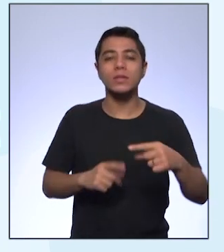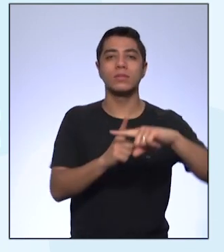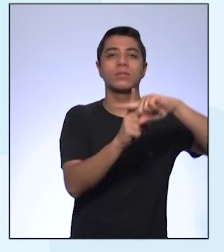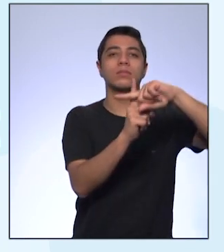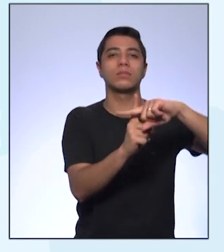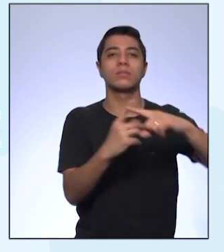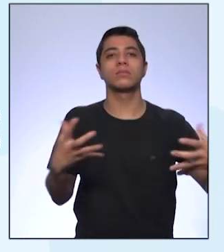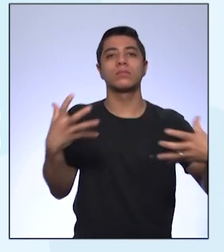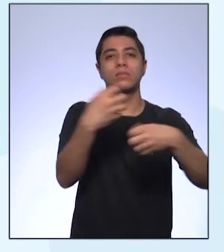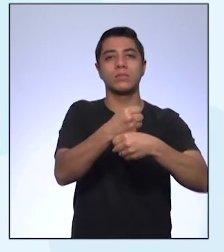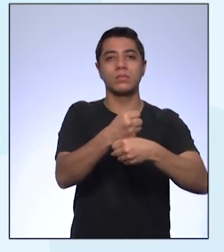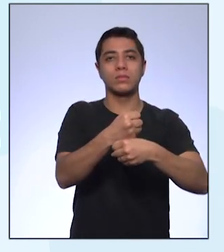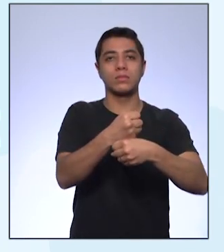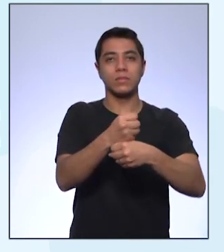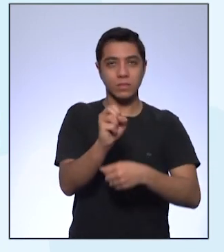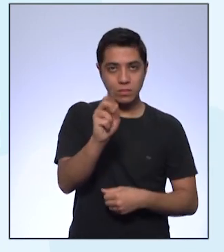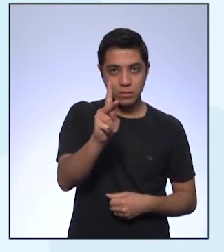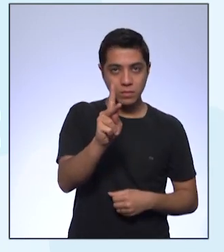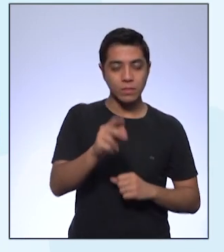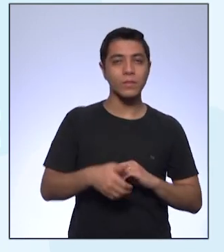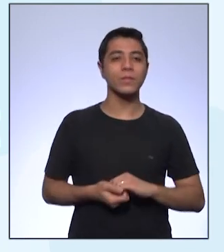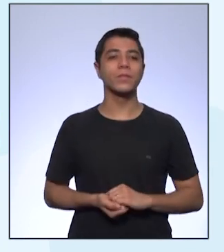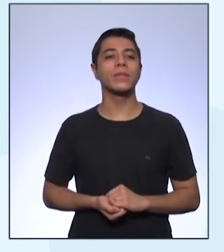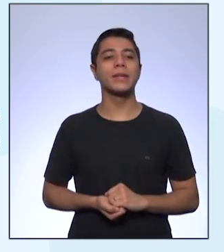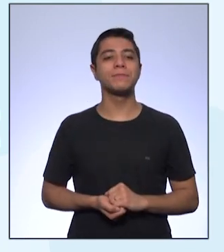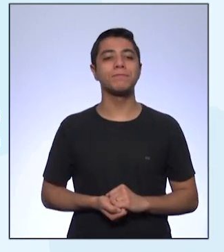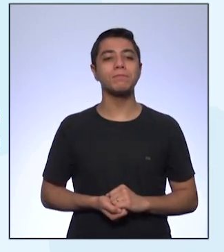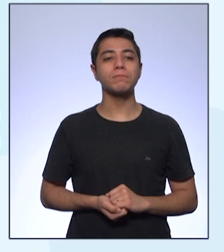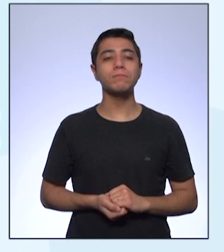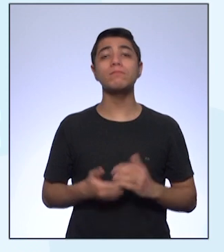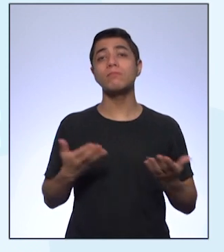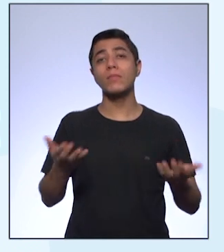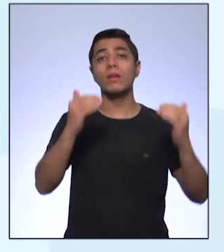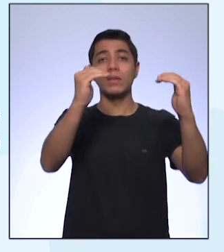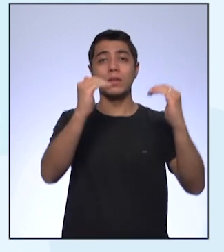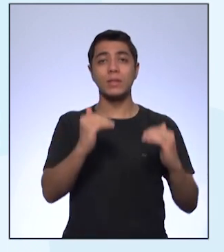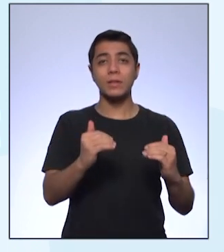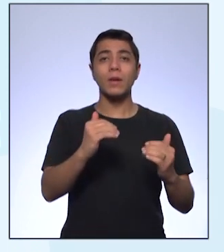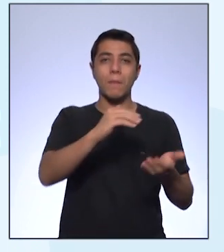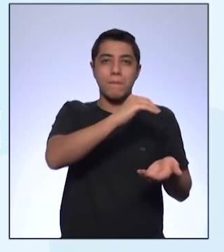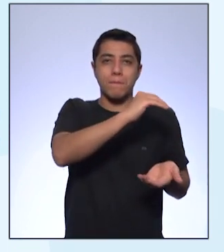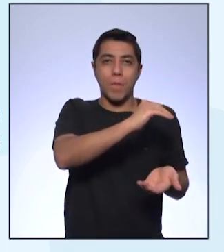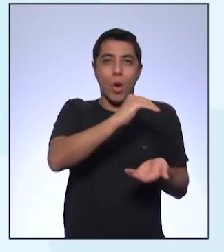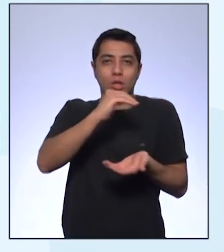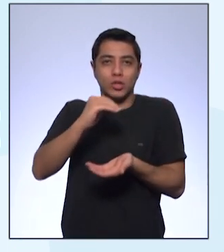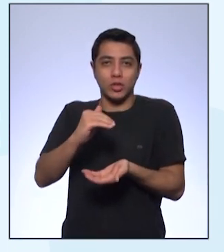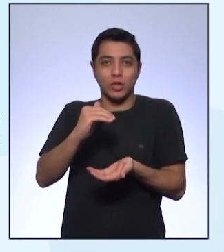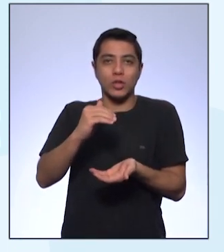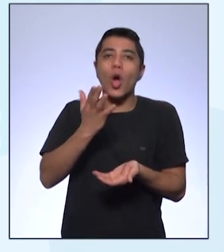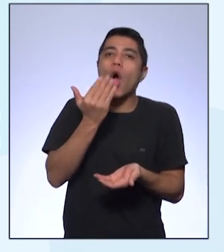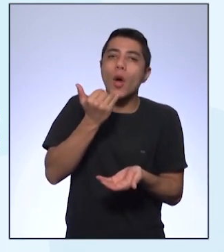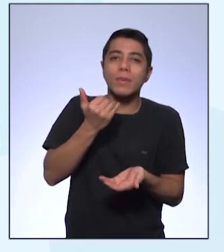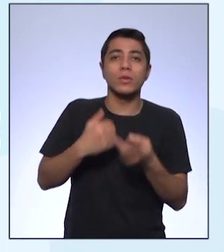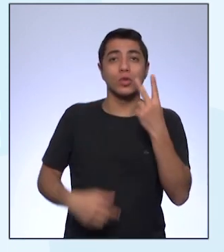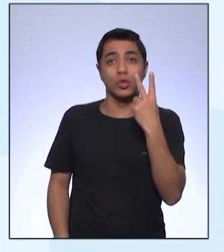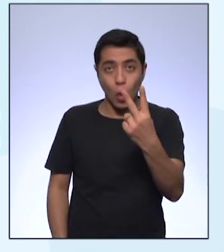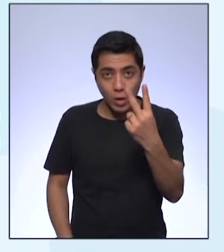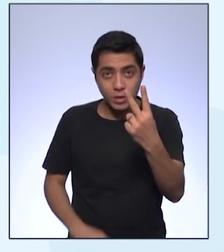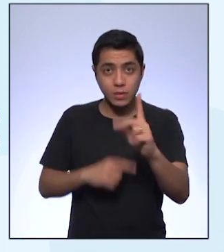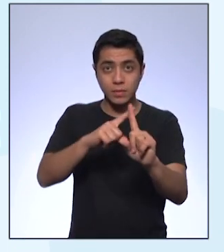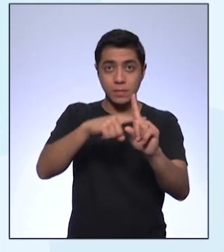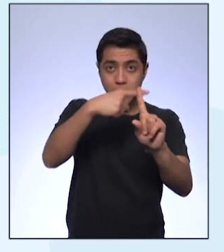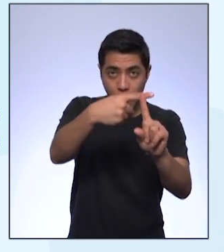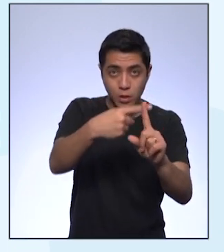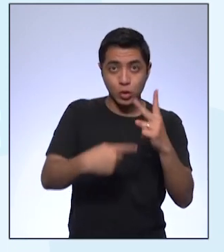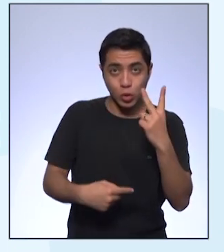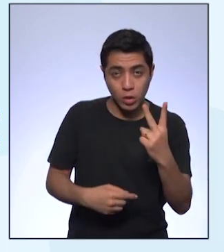200. Se ela adquirir 2 potes extras, na realidade, o que, que a gente tem? 2 vezes 5, que é o valor de cada pote, e aí